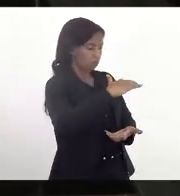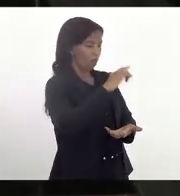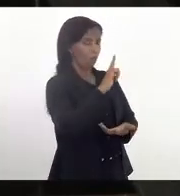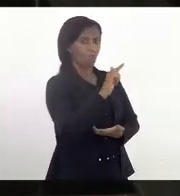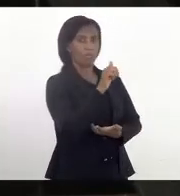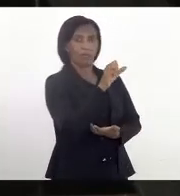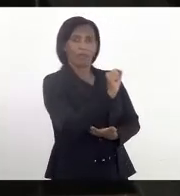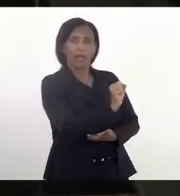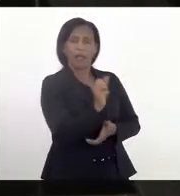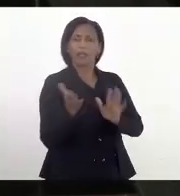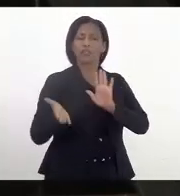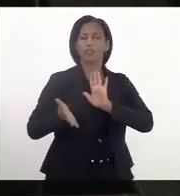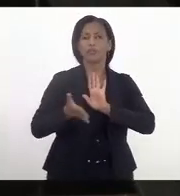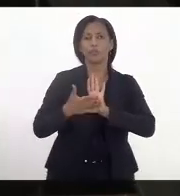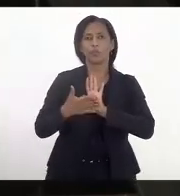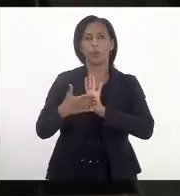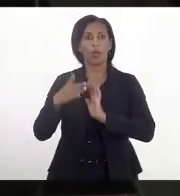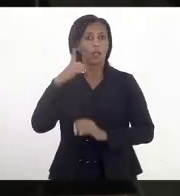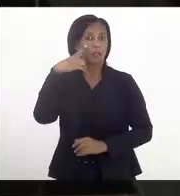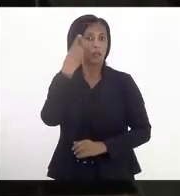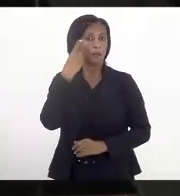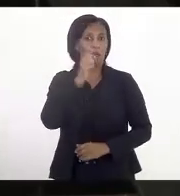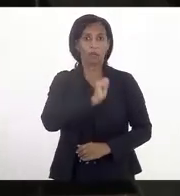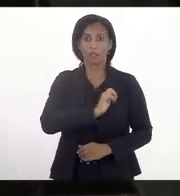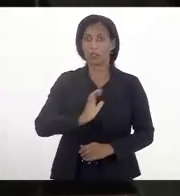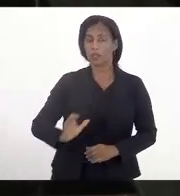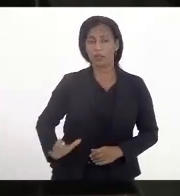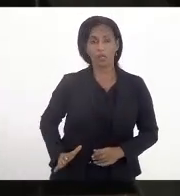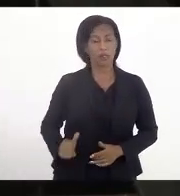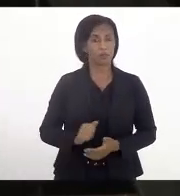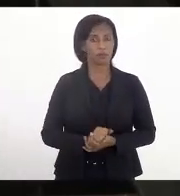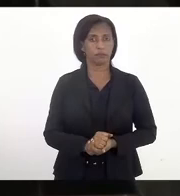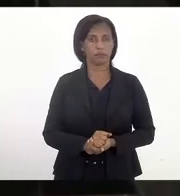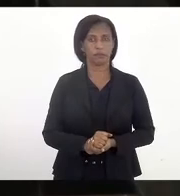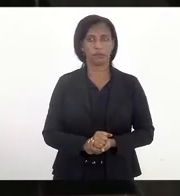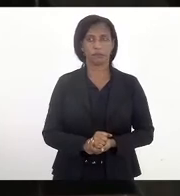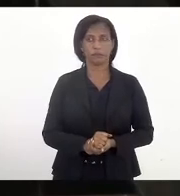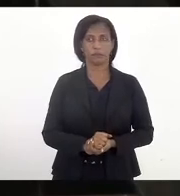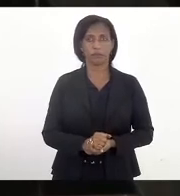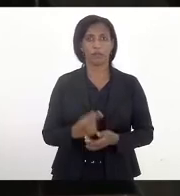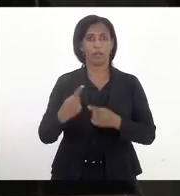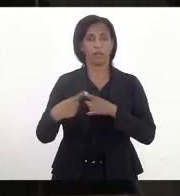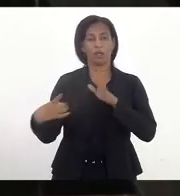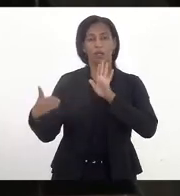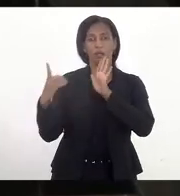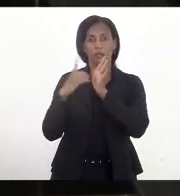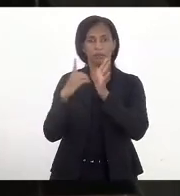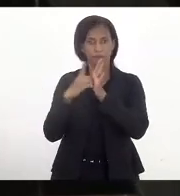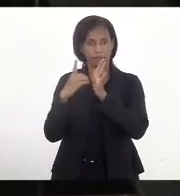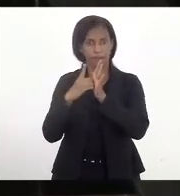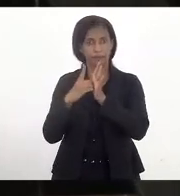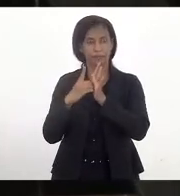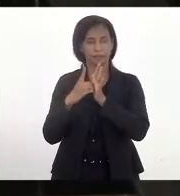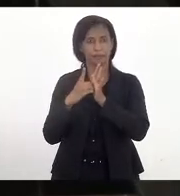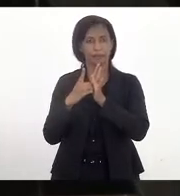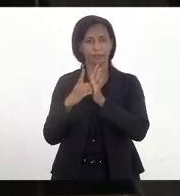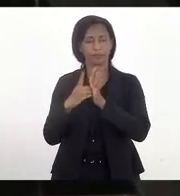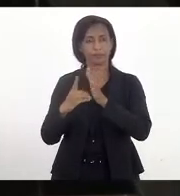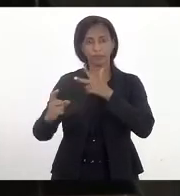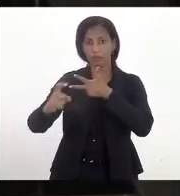Proposta o deputado André Ceciliano que burro decreto do executivo